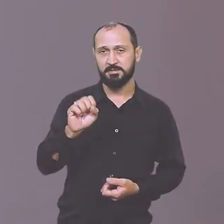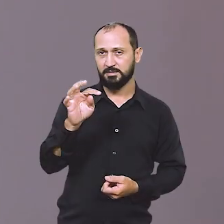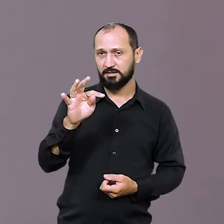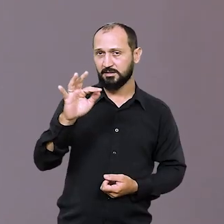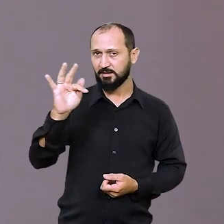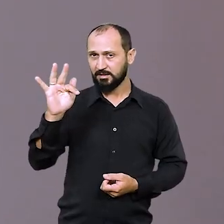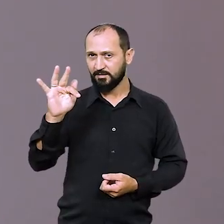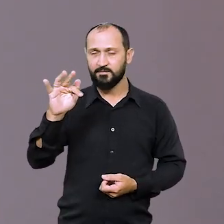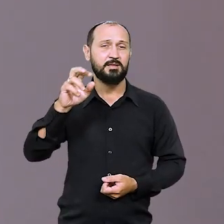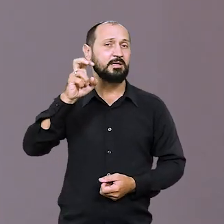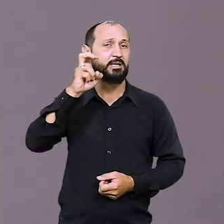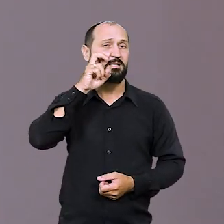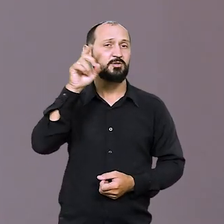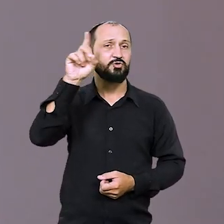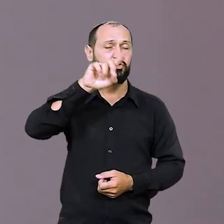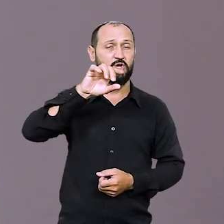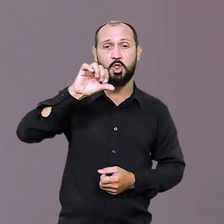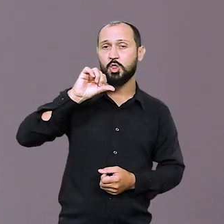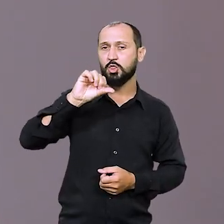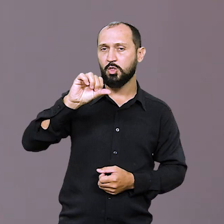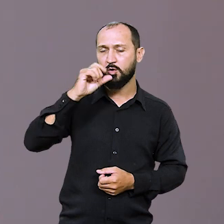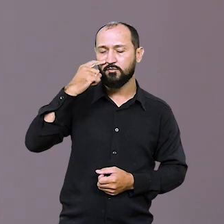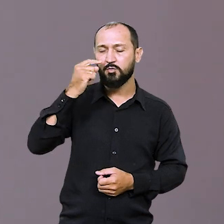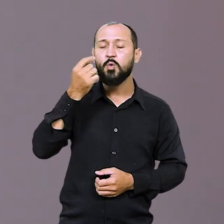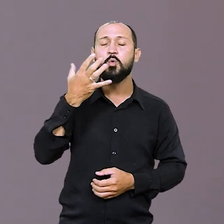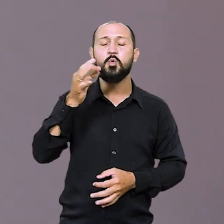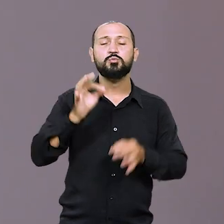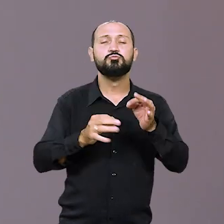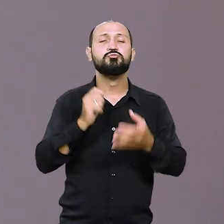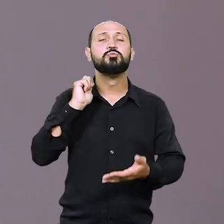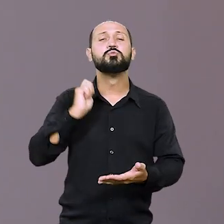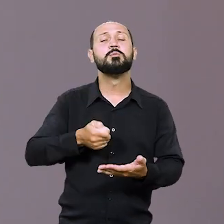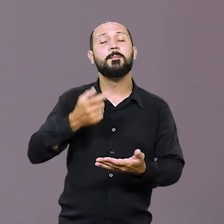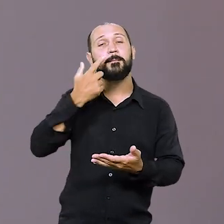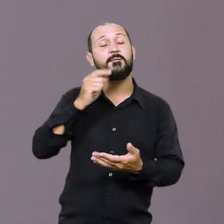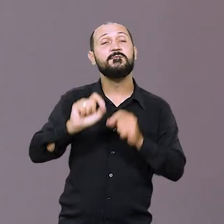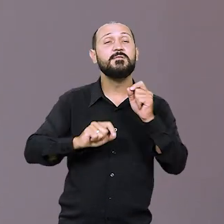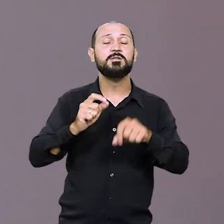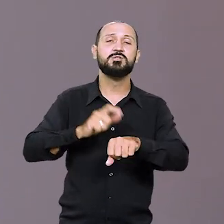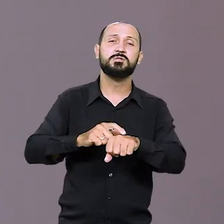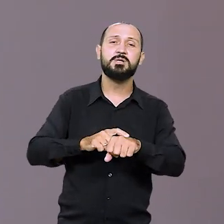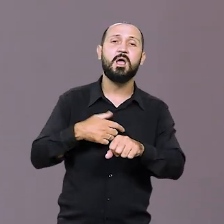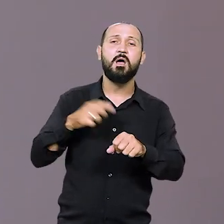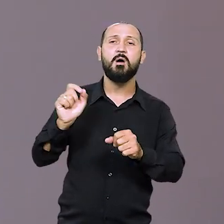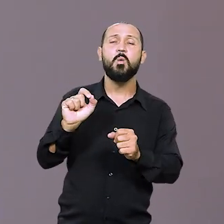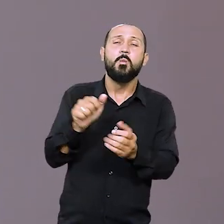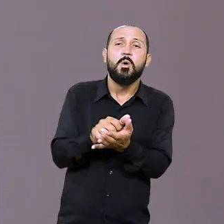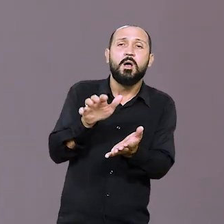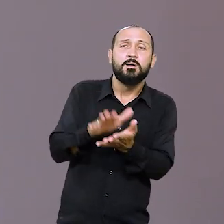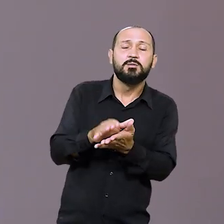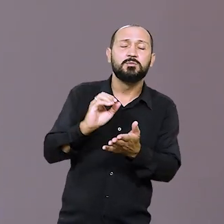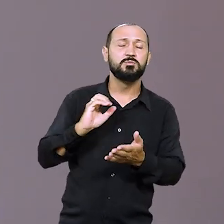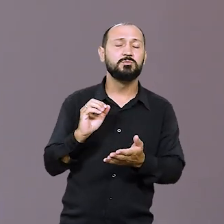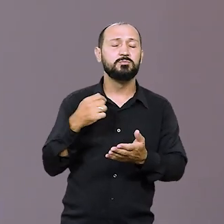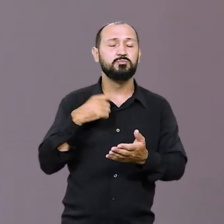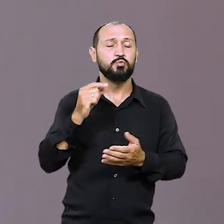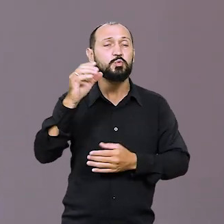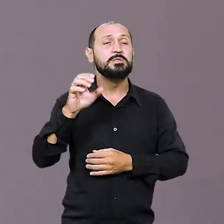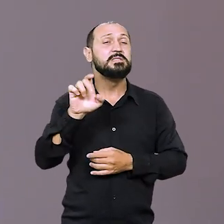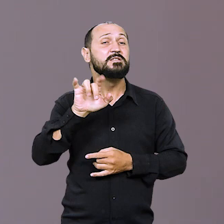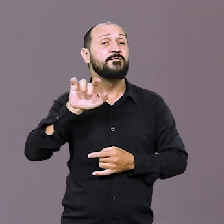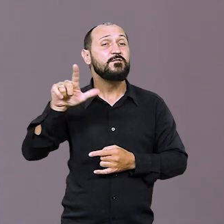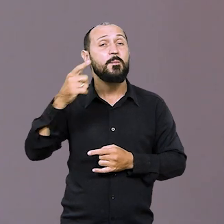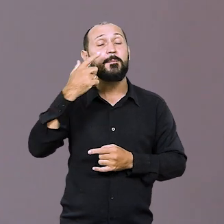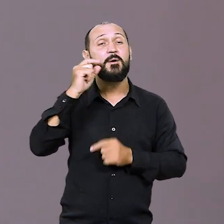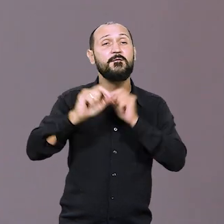E o Supremo concluiu na sessão da quinta-feira, dia 9, esse julgamento sobre a validade da adoção de medidas alternativas do Código de Processo Civil